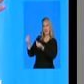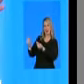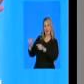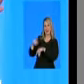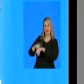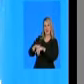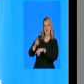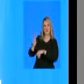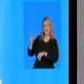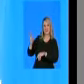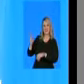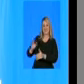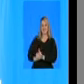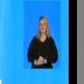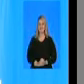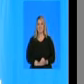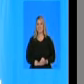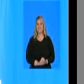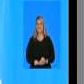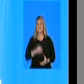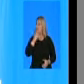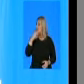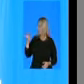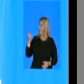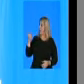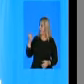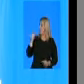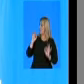Pode? O senhor ouviu a pergunta? Ele estava indo muito bem.